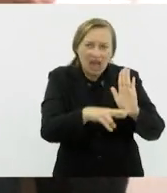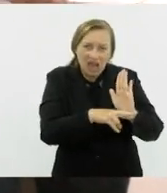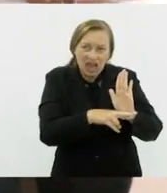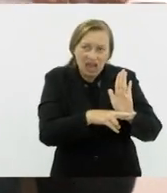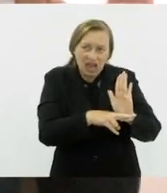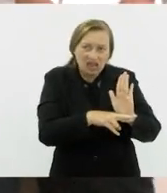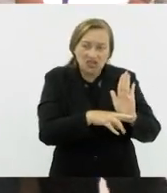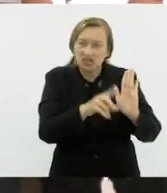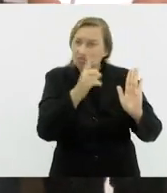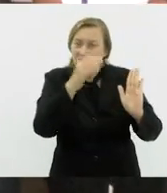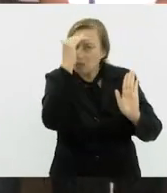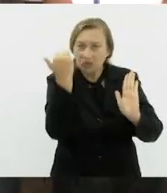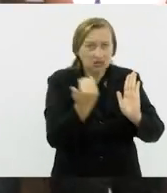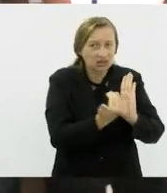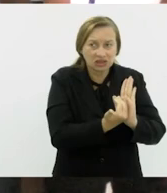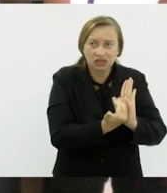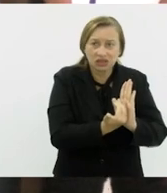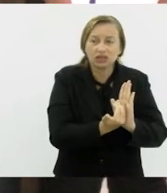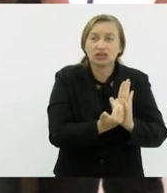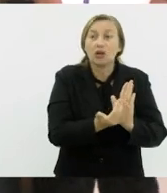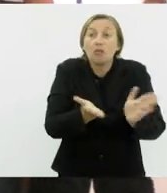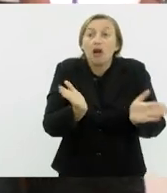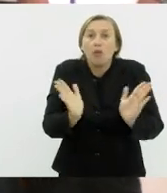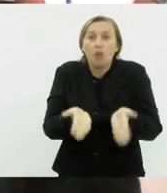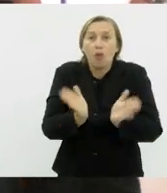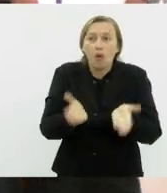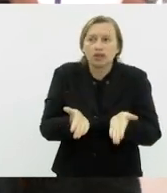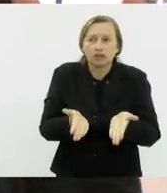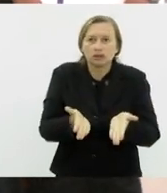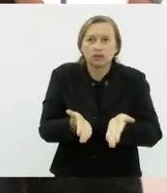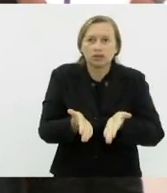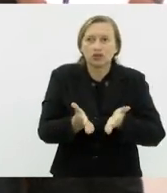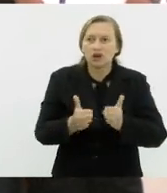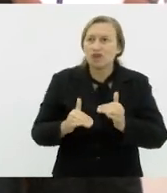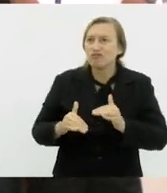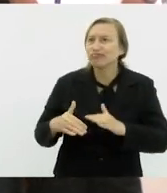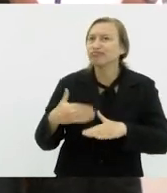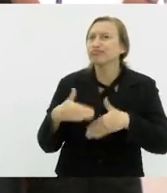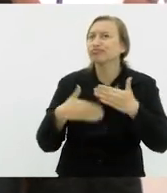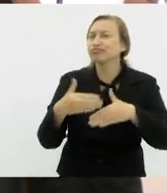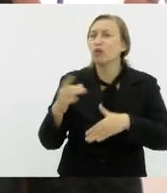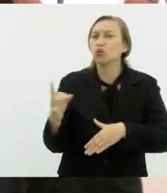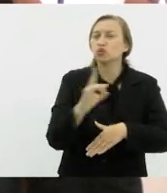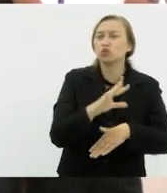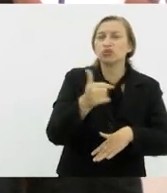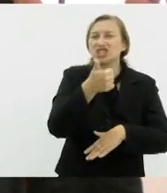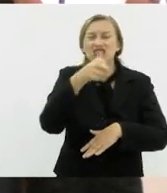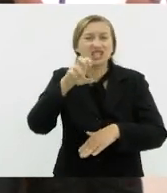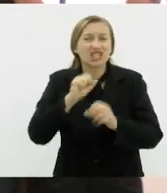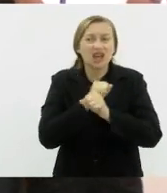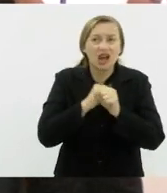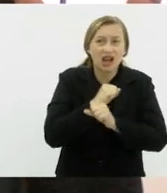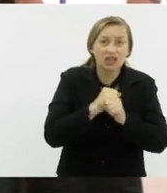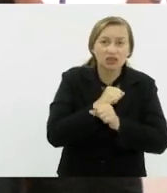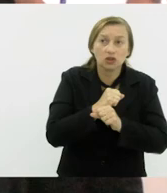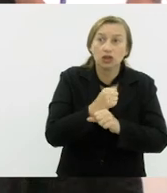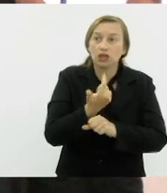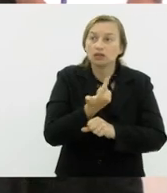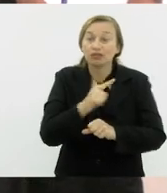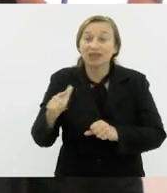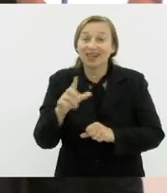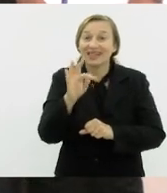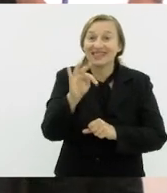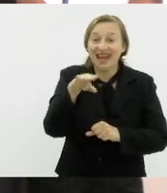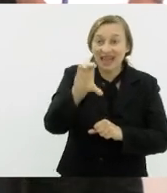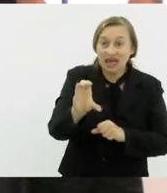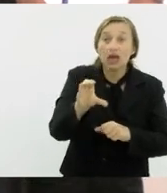outras. Então, como agora isso vem evoluindo no Brasil nos últimos 15 anos, caso não haja um TAC,